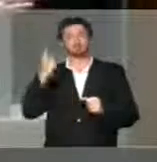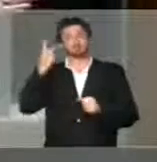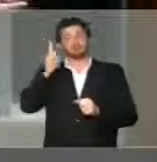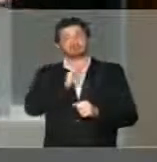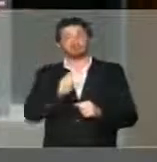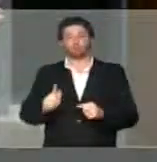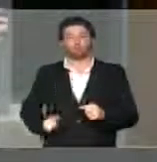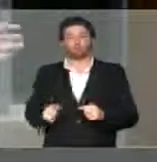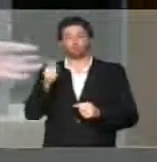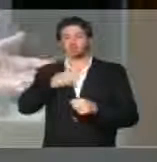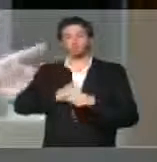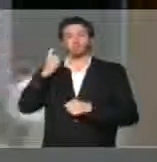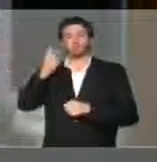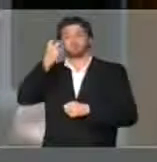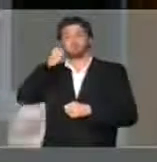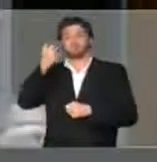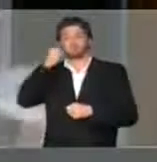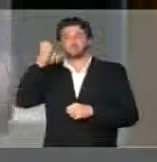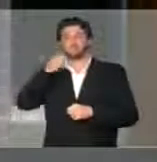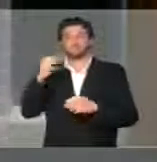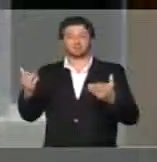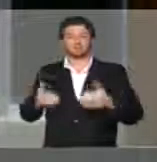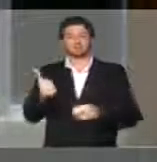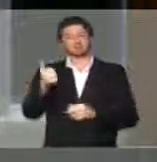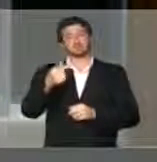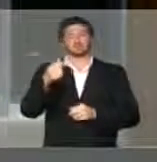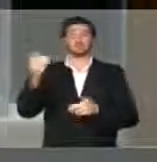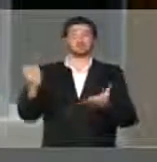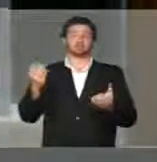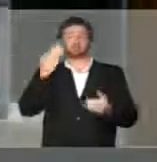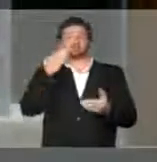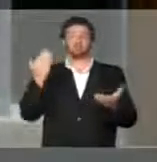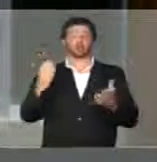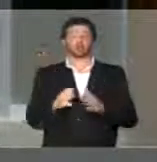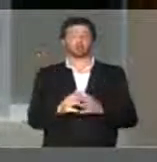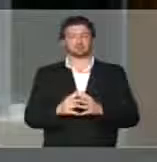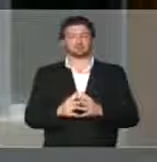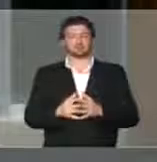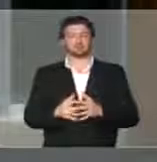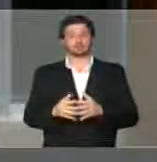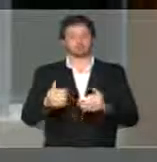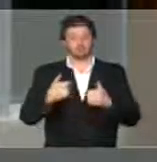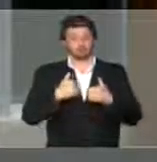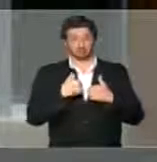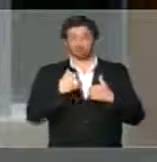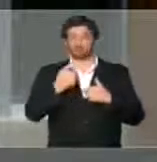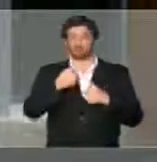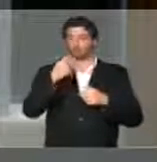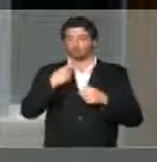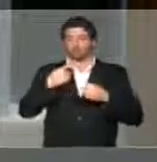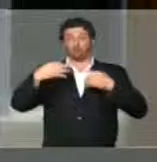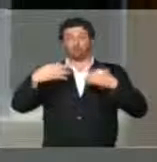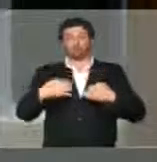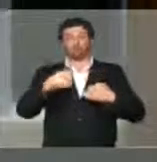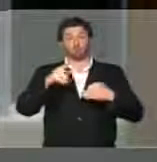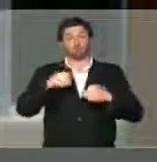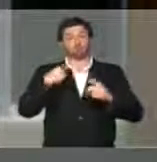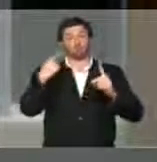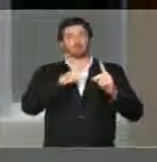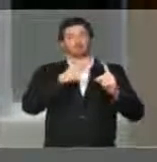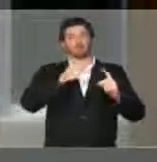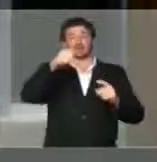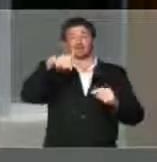governo federal possa arrecadar nesse momento 17 bilhões de reais. Eu formalmente provoquei a Agência Nacional